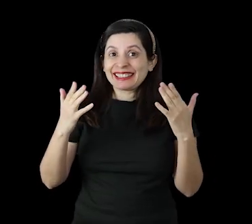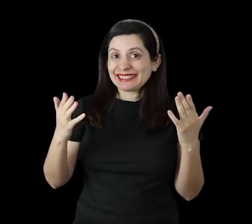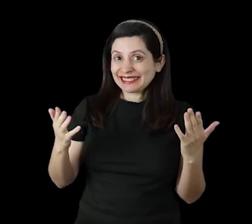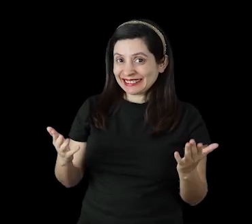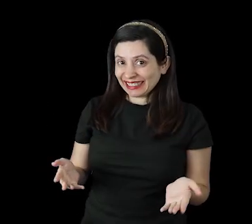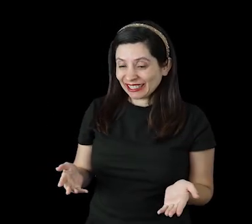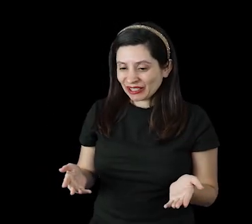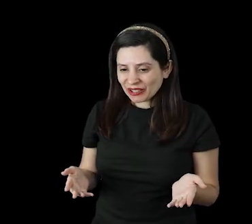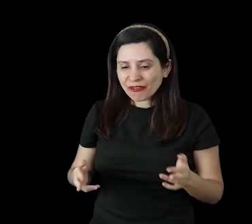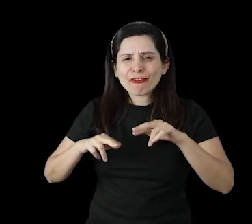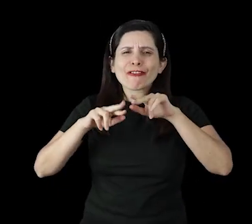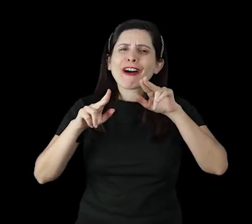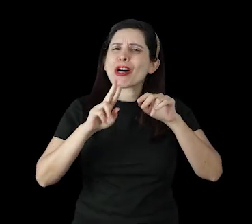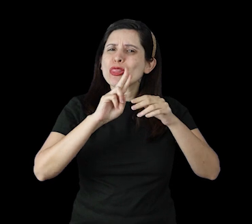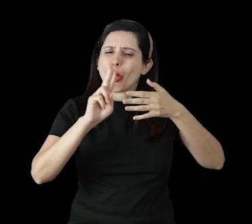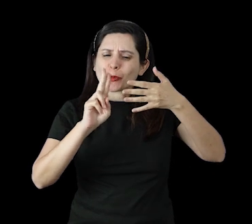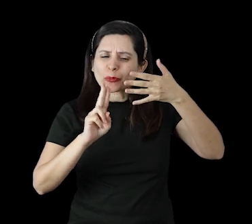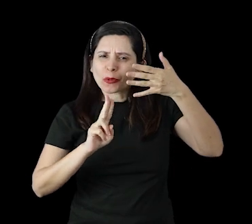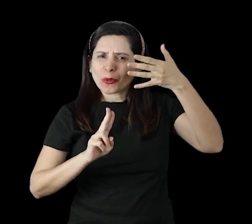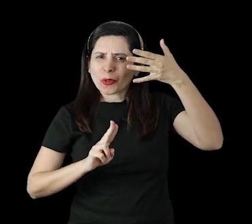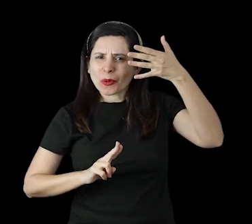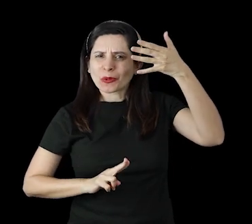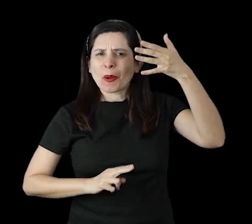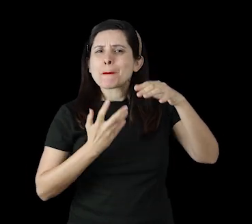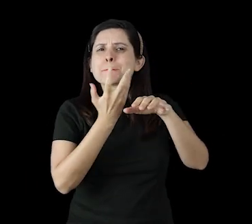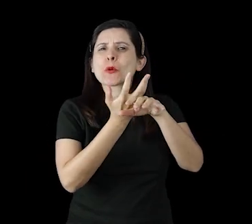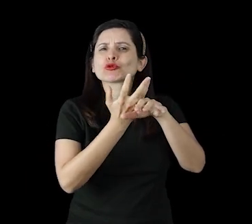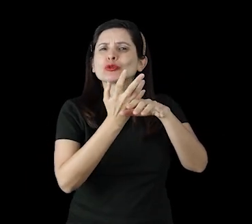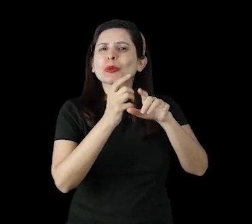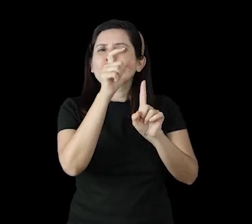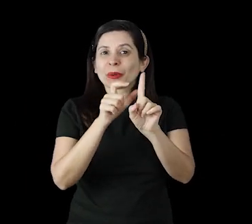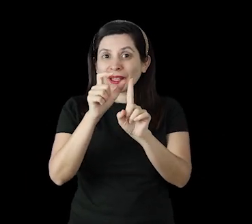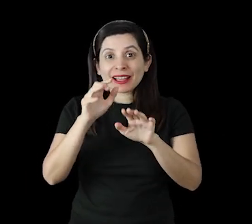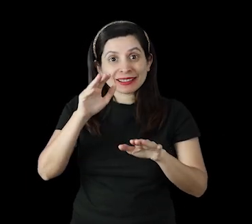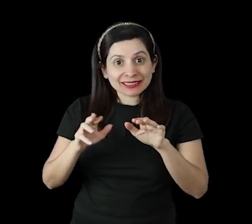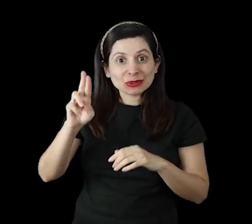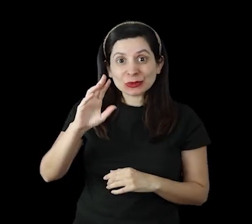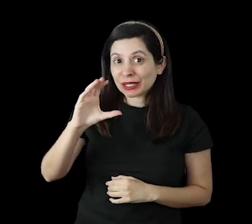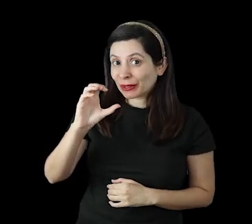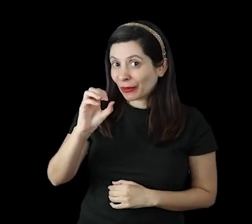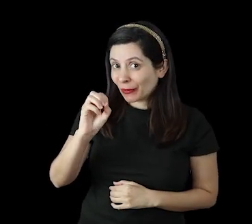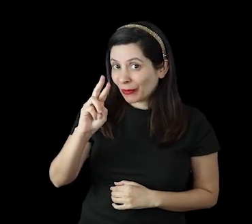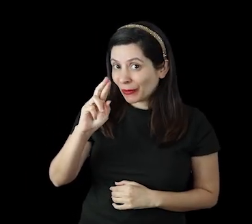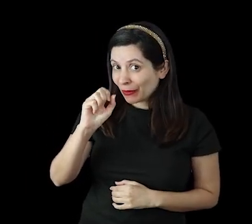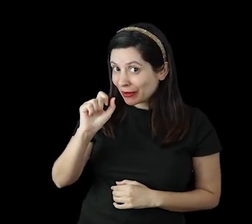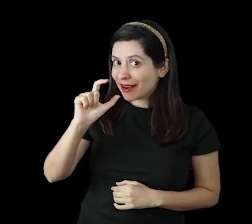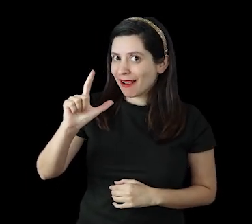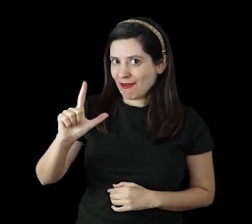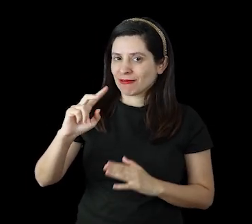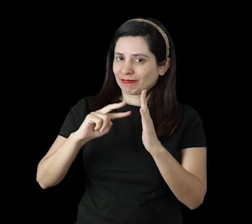Então, tem vários nomes, múltiplos personagens, mas a gente usa coral, assim, né, dessa coisa de